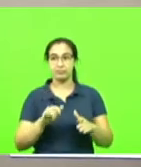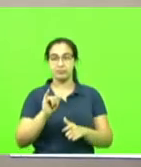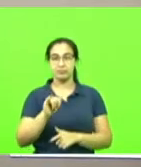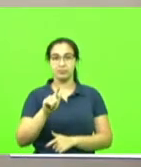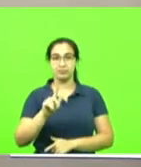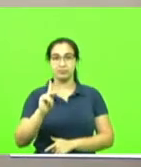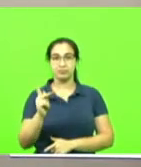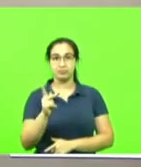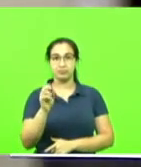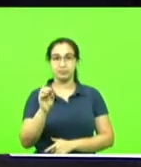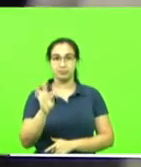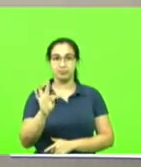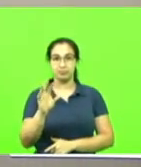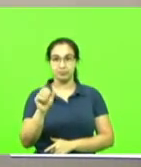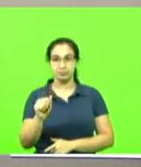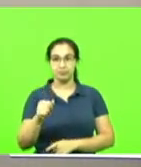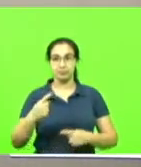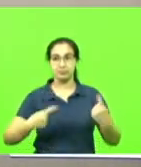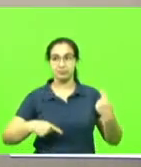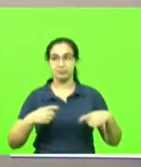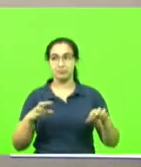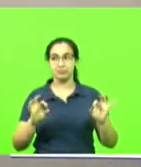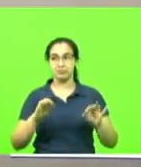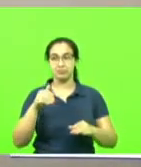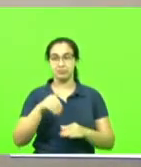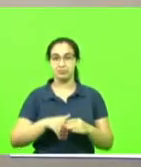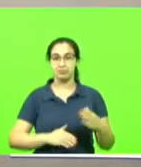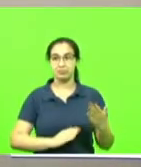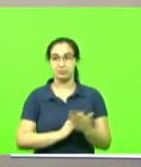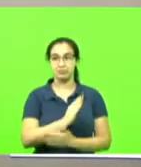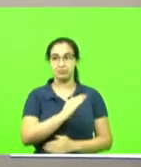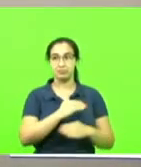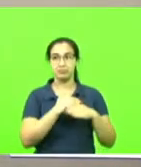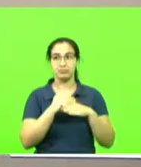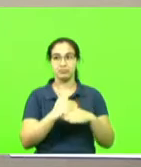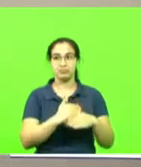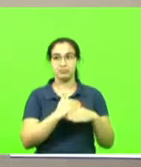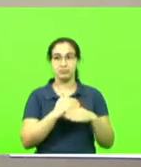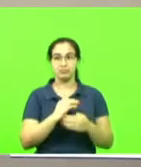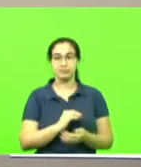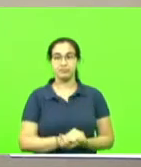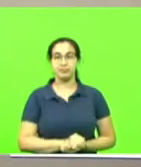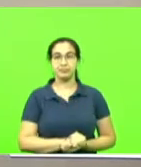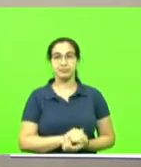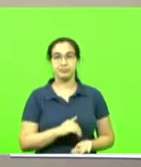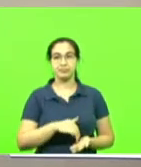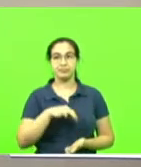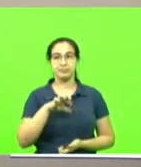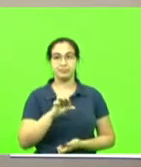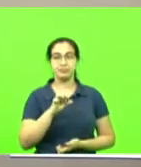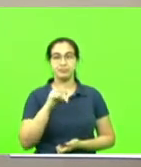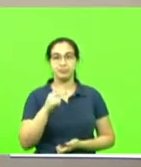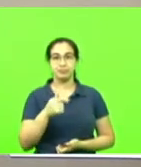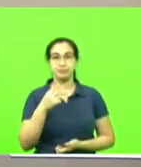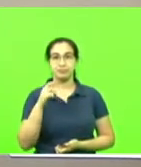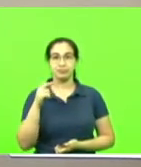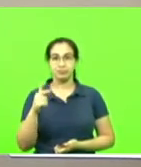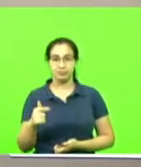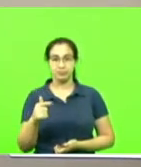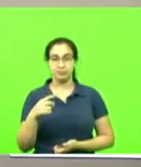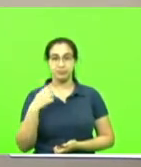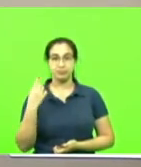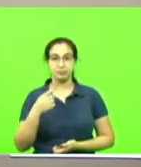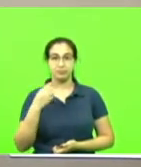Não havendo quem queira discutir, em votação, aprovado por unanimidade. Moção número 977, deputado